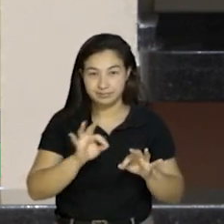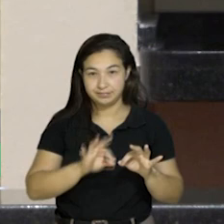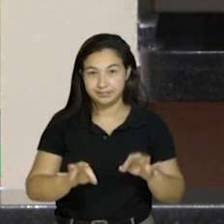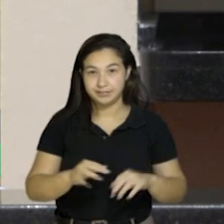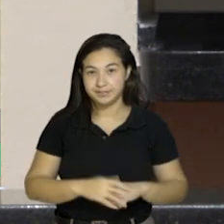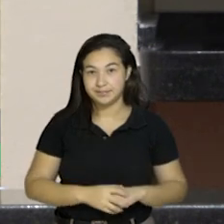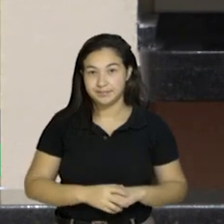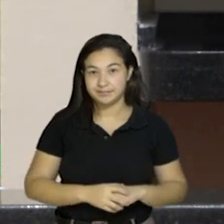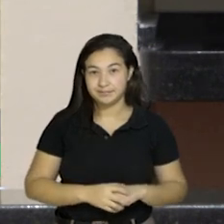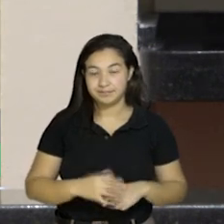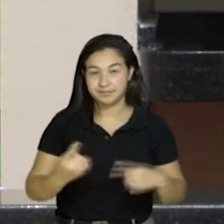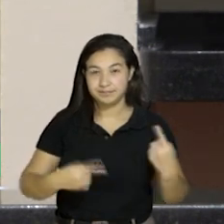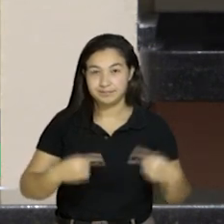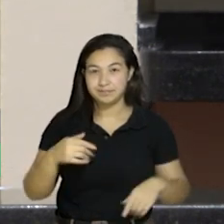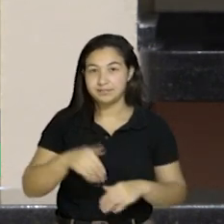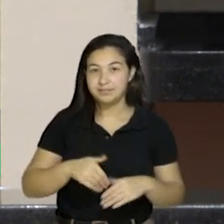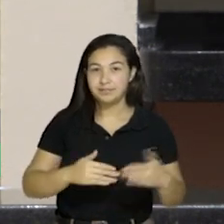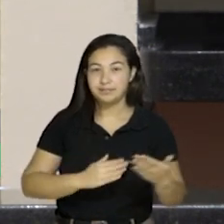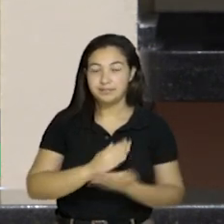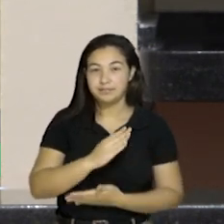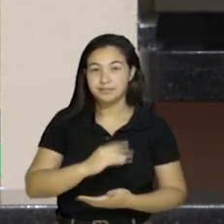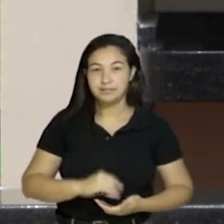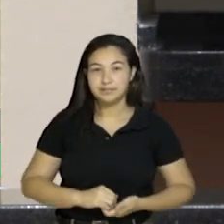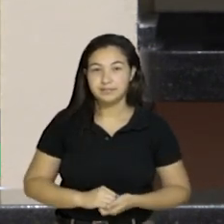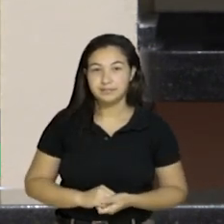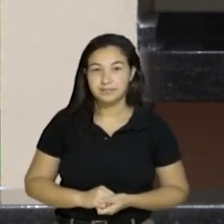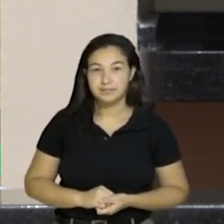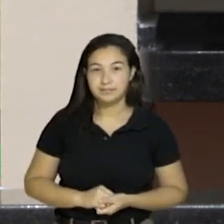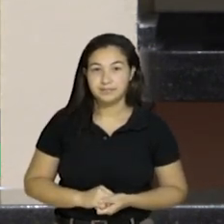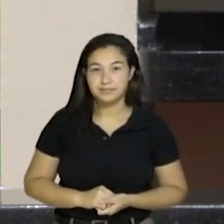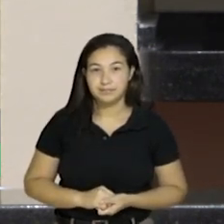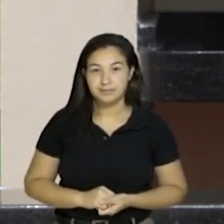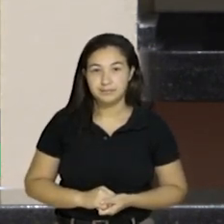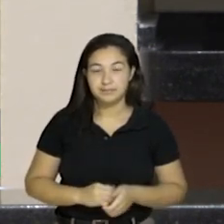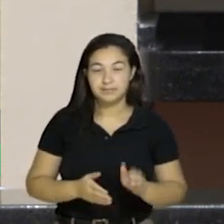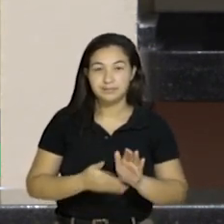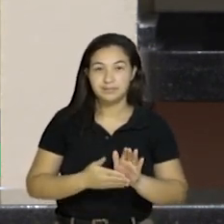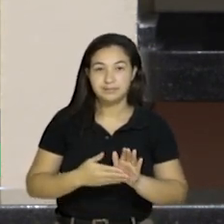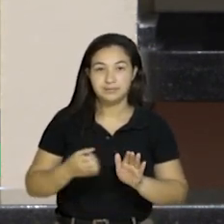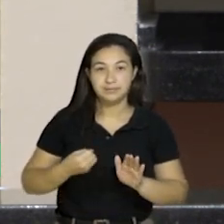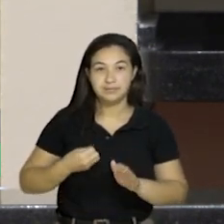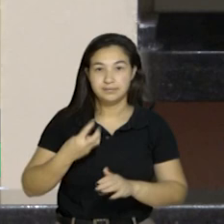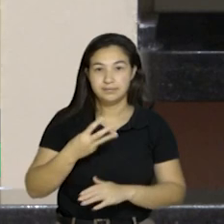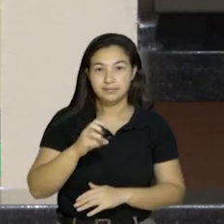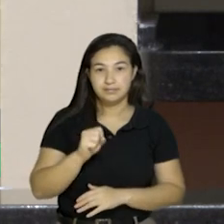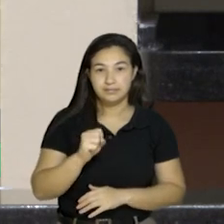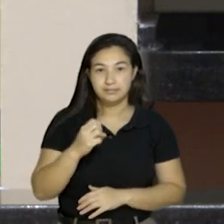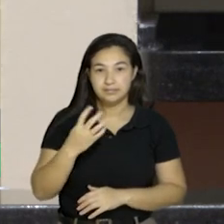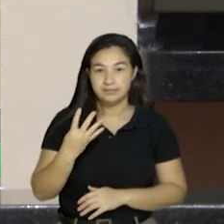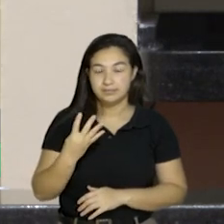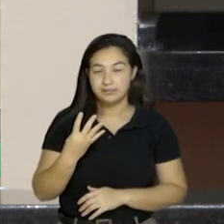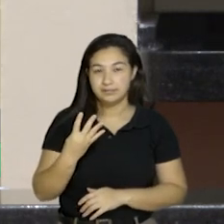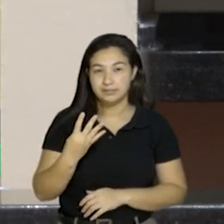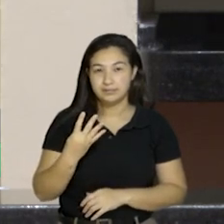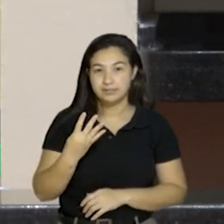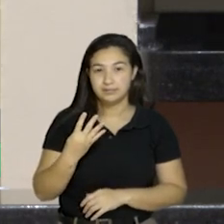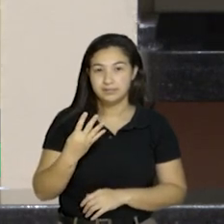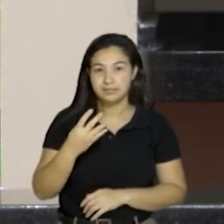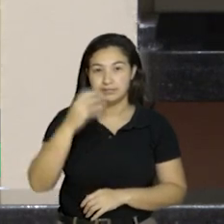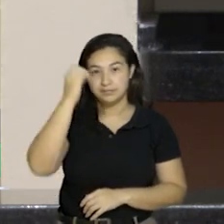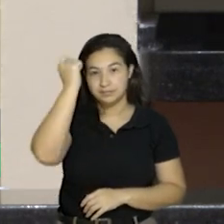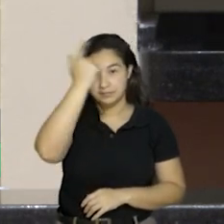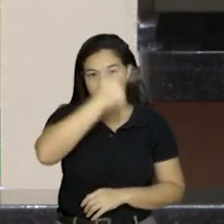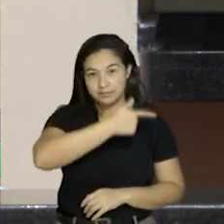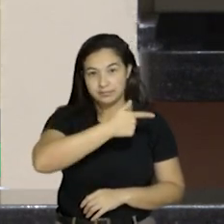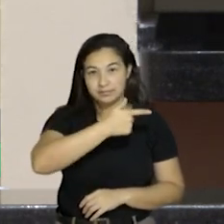discussão em votação aprovado proposição três oito quatro Deputado Altair